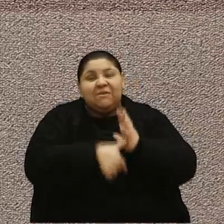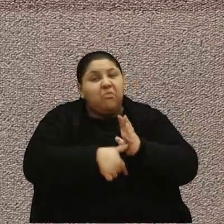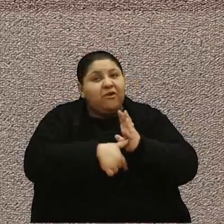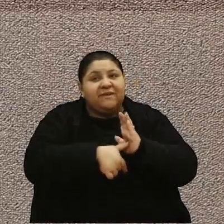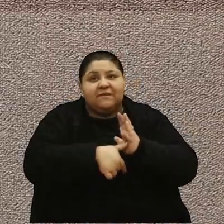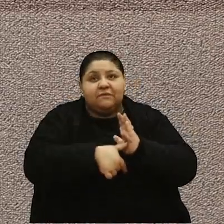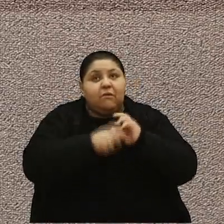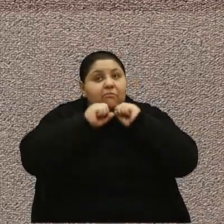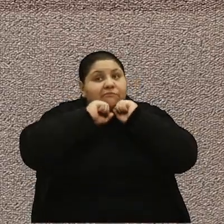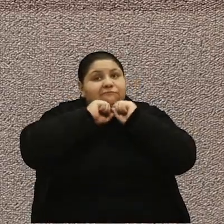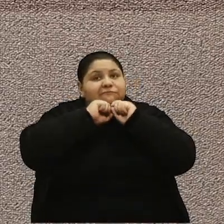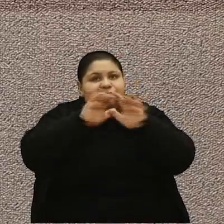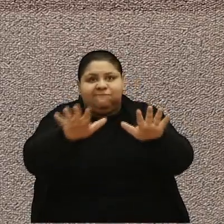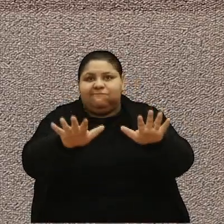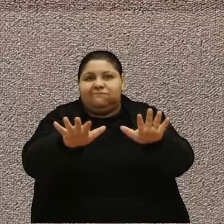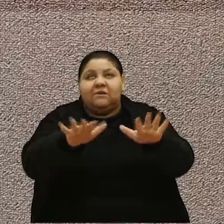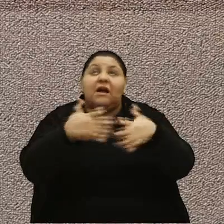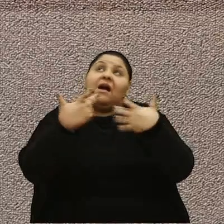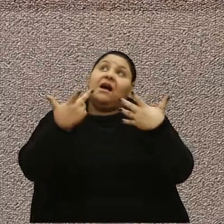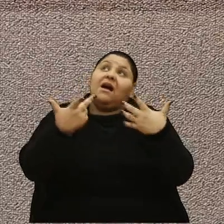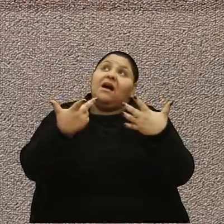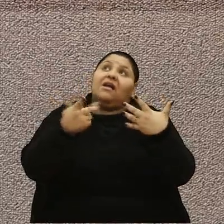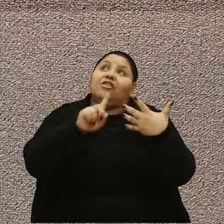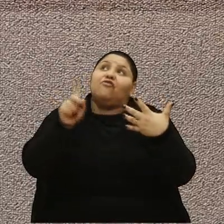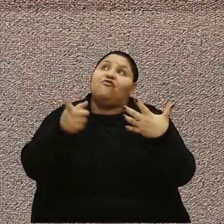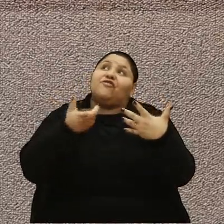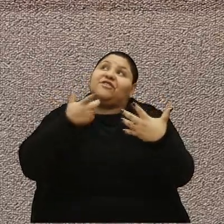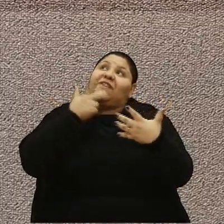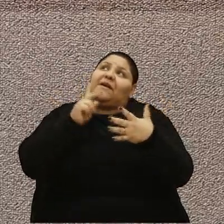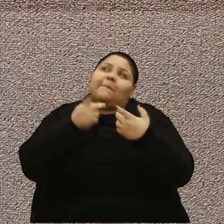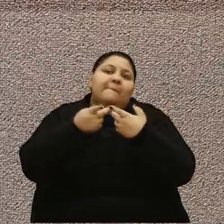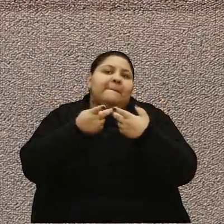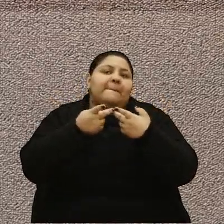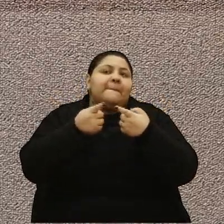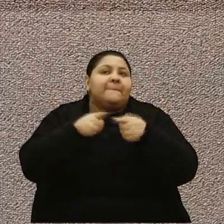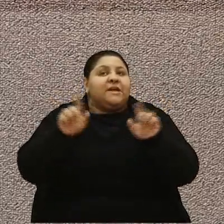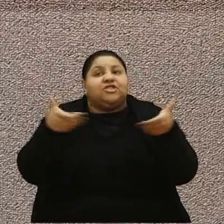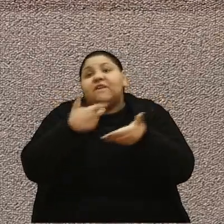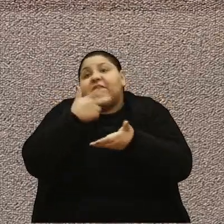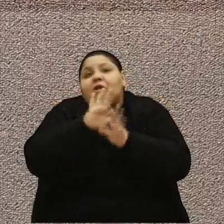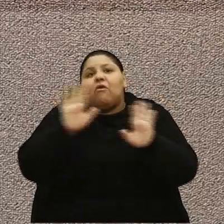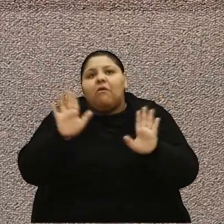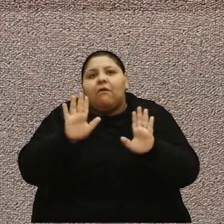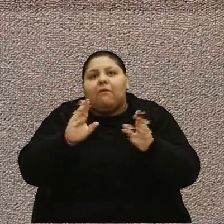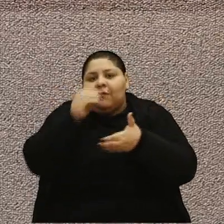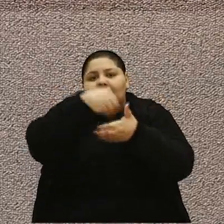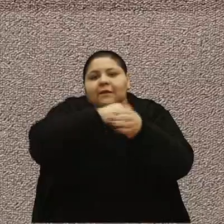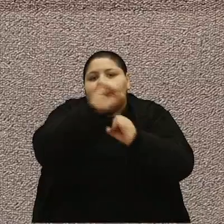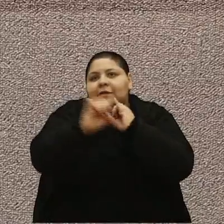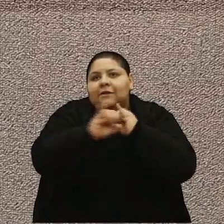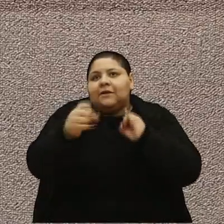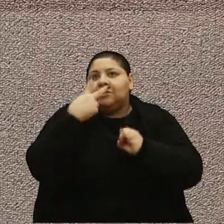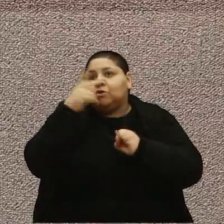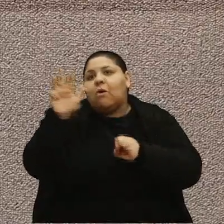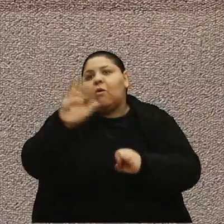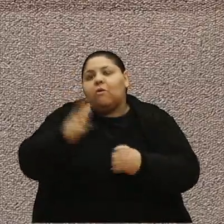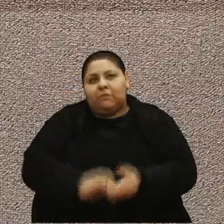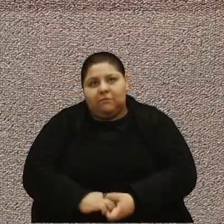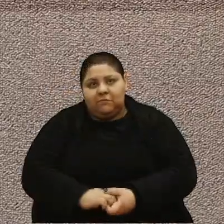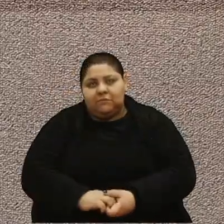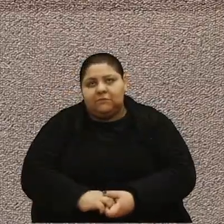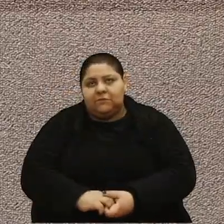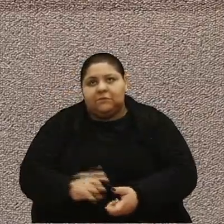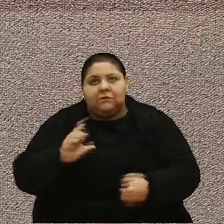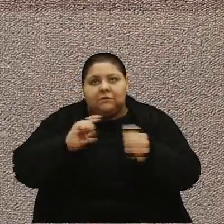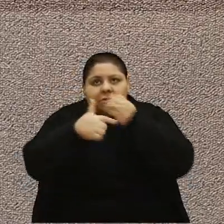repercussão não foi bem isso que eu quis dizer. Mas já está falado. Foi para a internet, está falado. É como a fala do Lula. Tem tantas